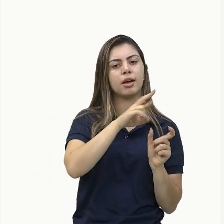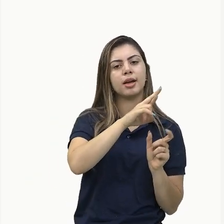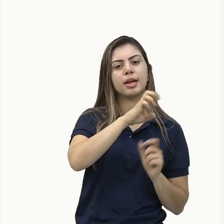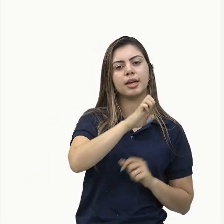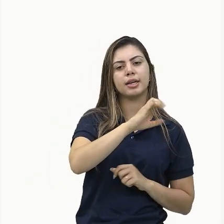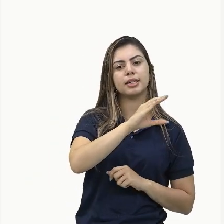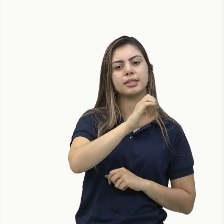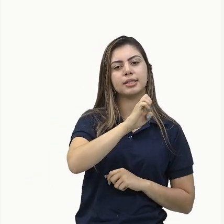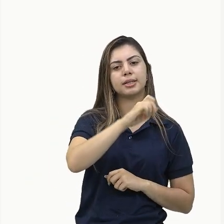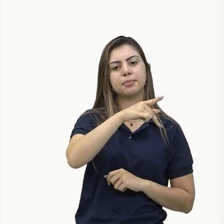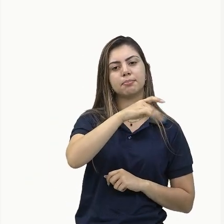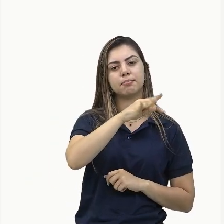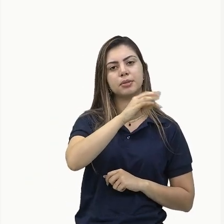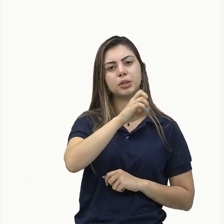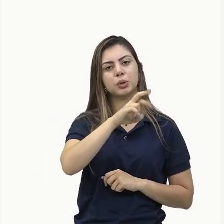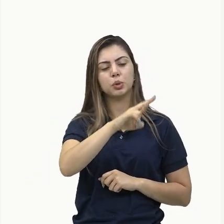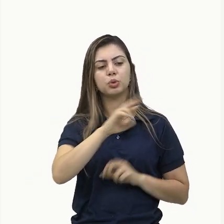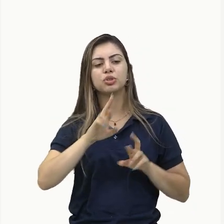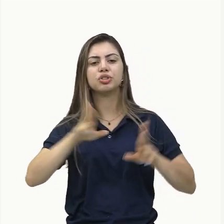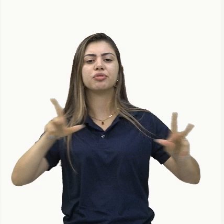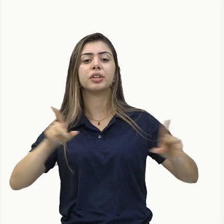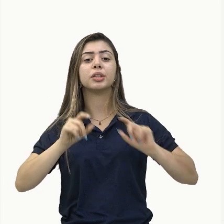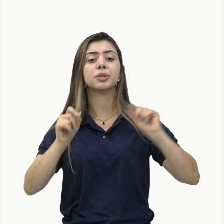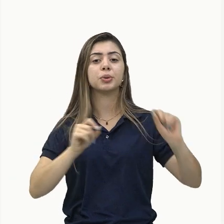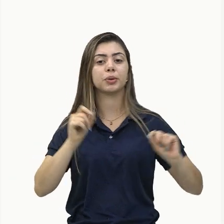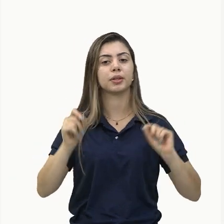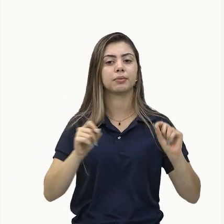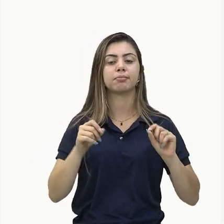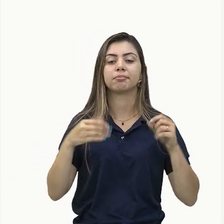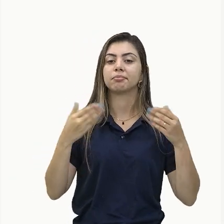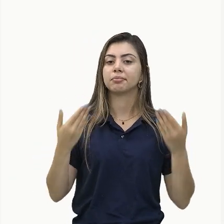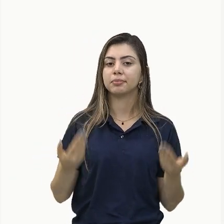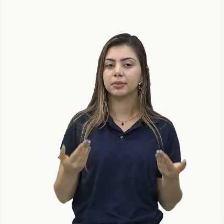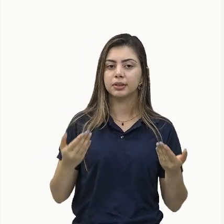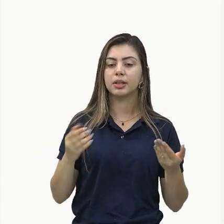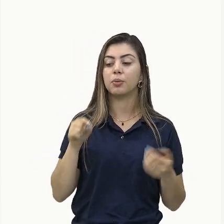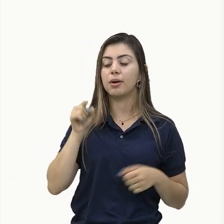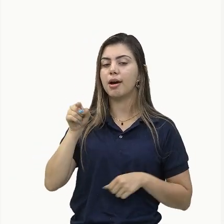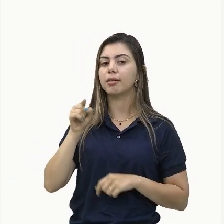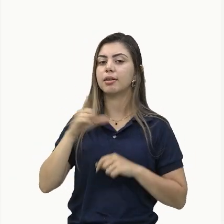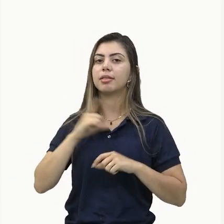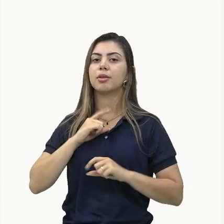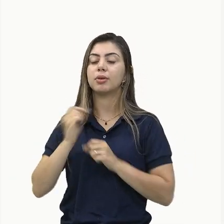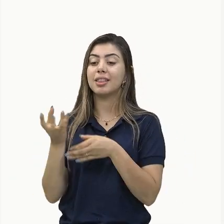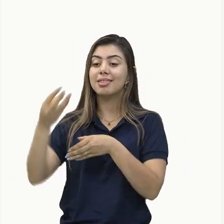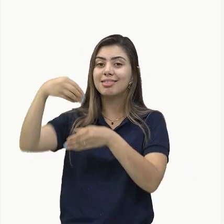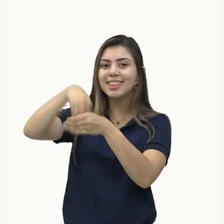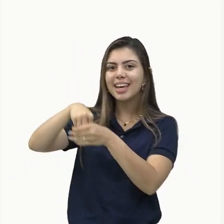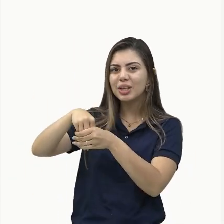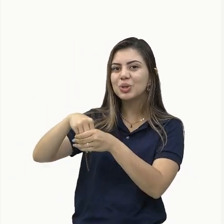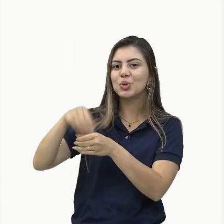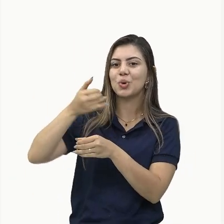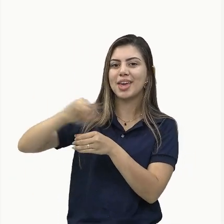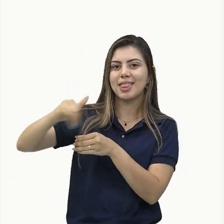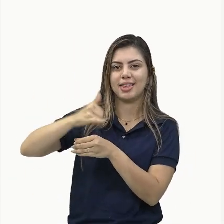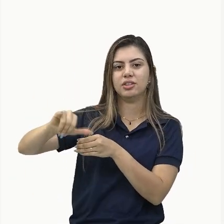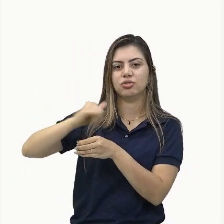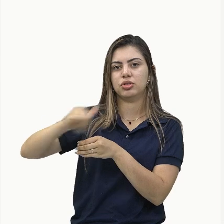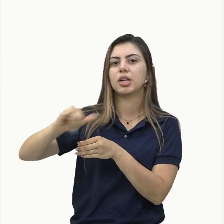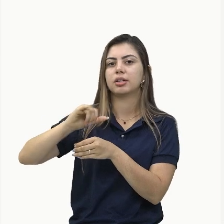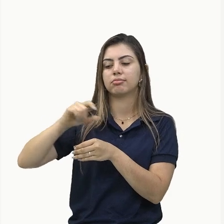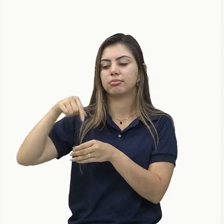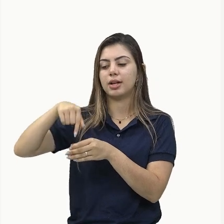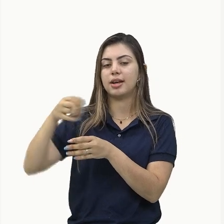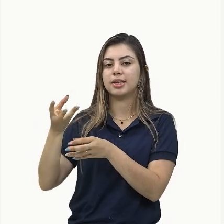um tem a força eletromotriz, que são aqui, no caso que eu estou falando